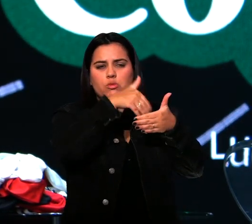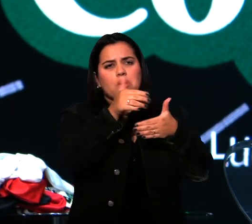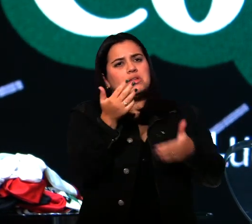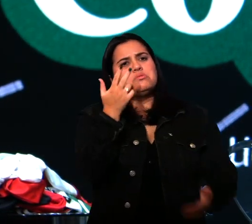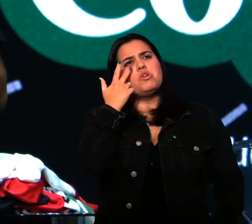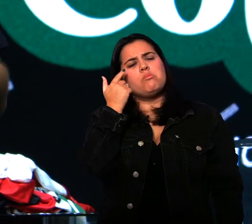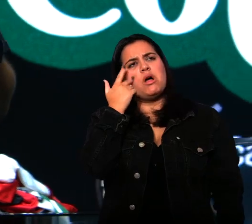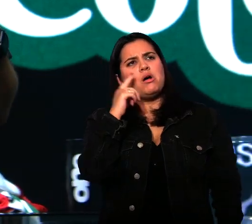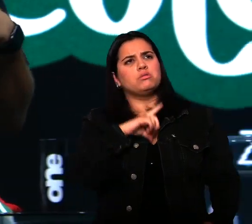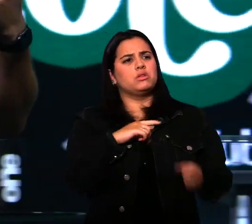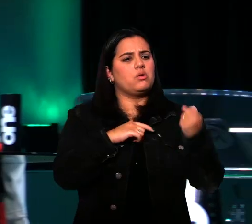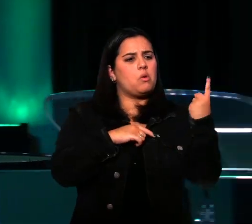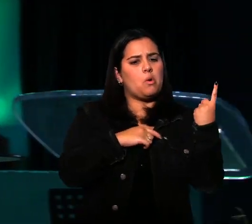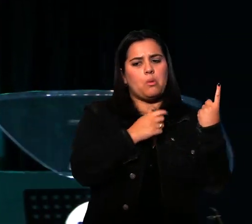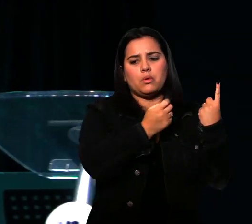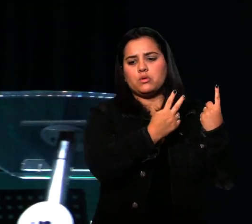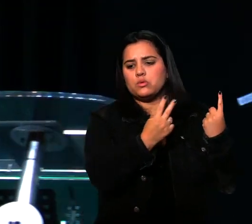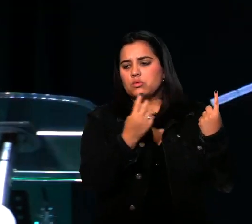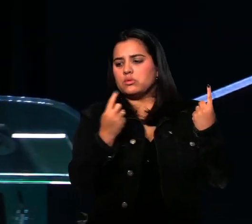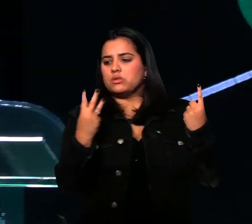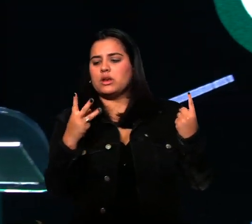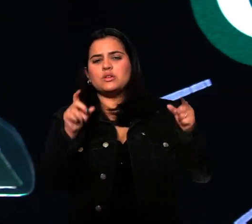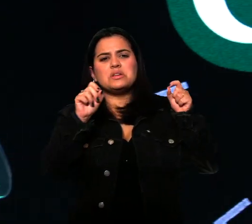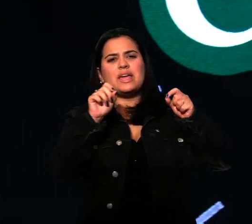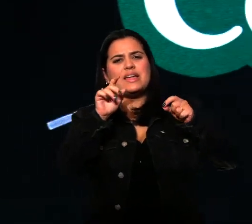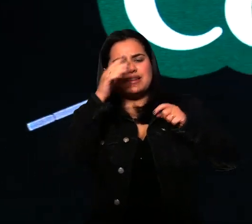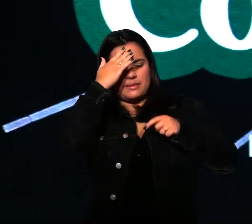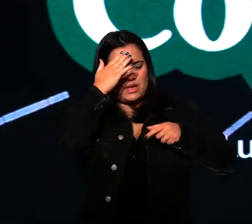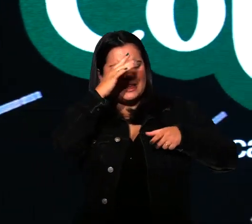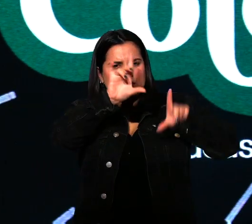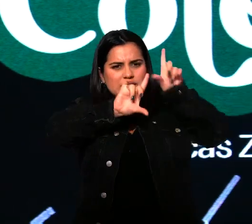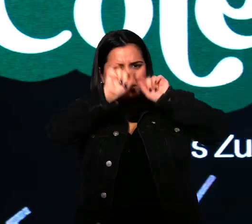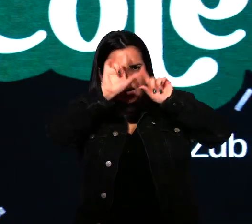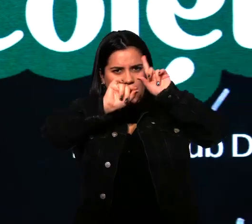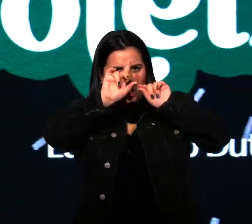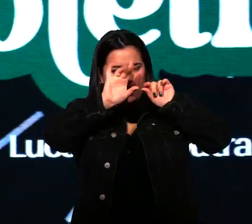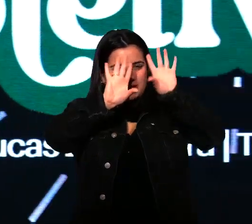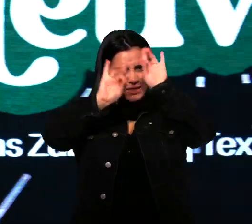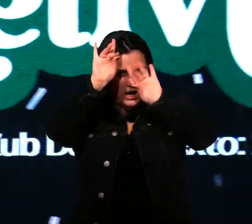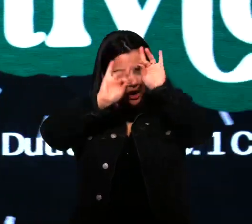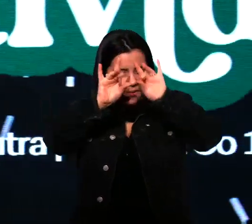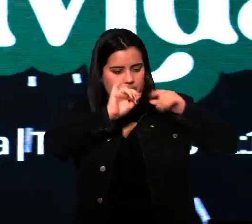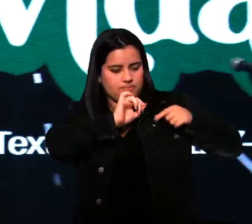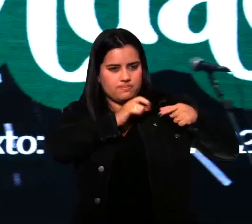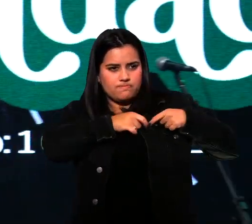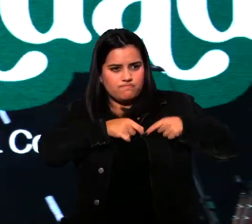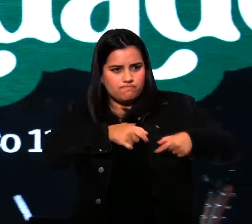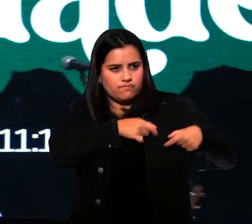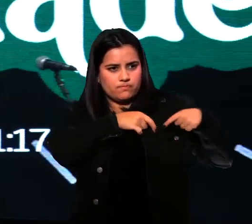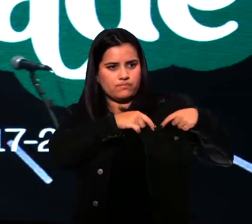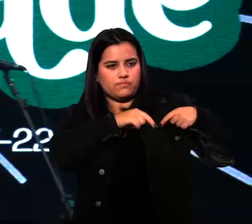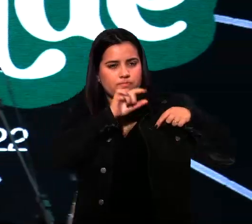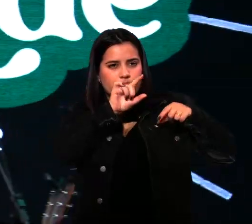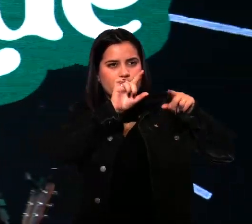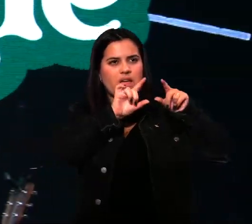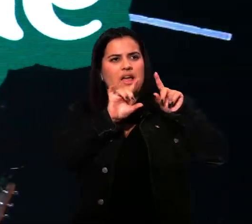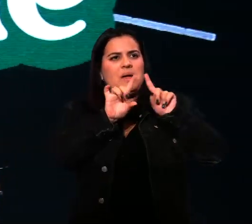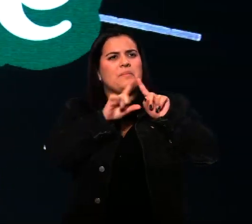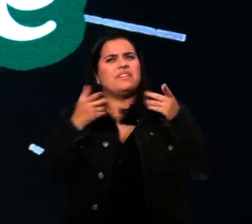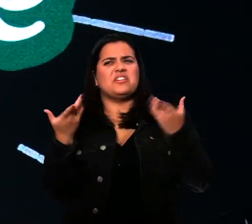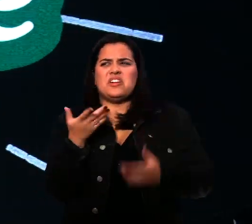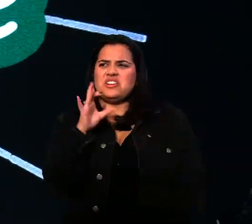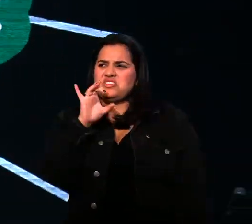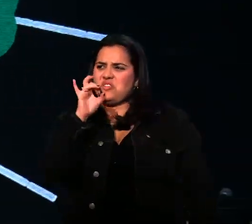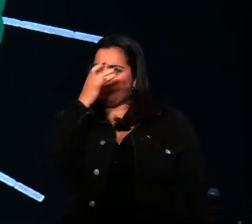duas, quando muito, 3 ou 4 estrelas, ou craques daquele time. Agora, só os craques vencem uma partida?